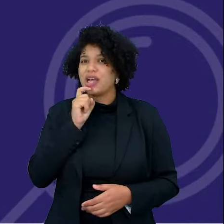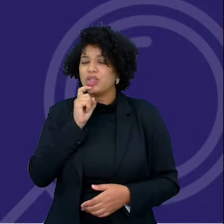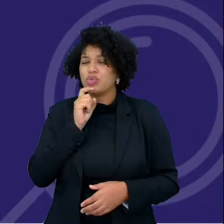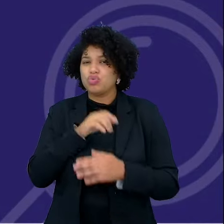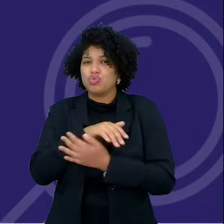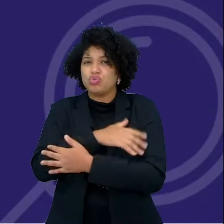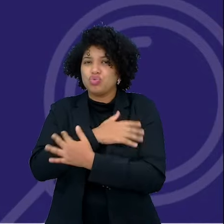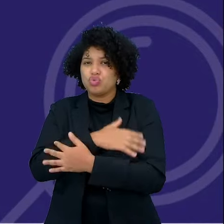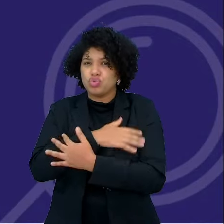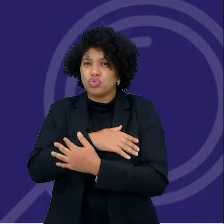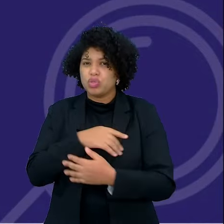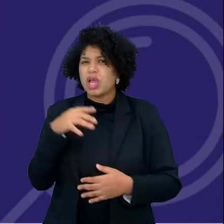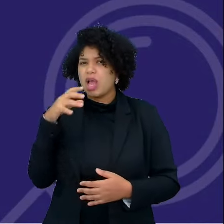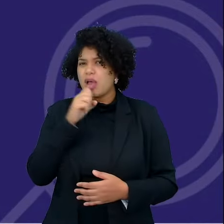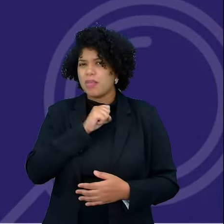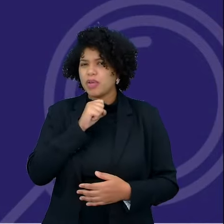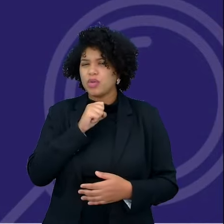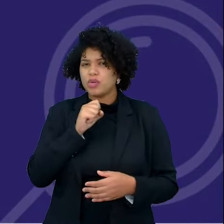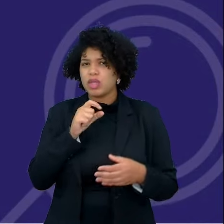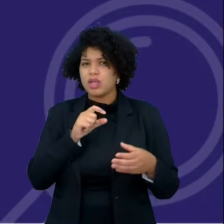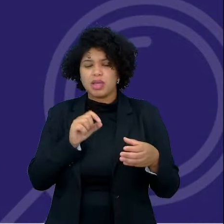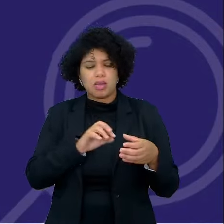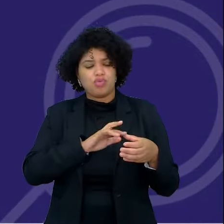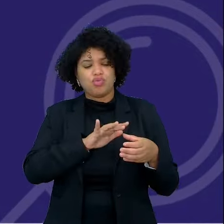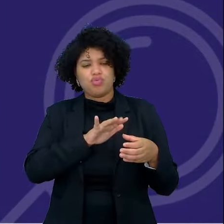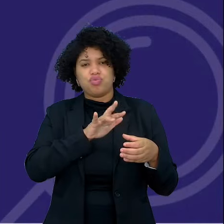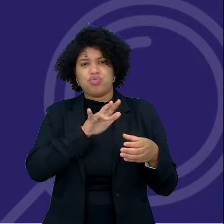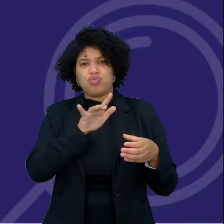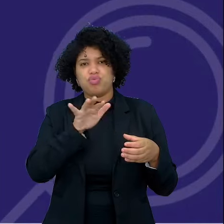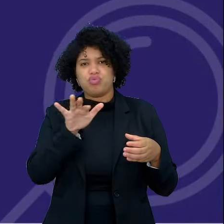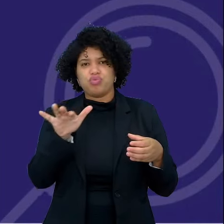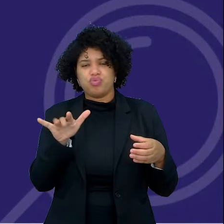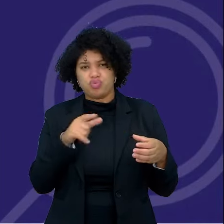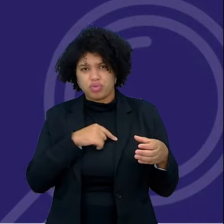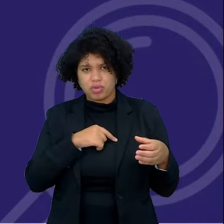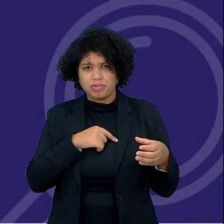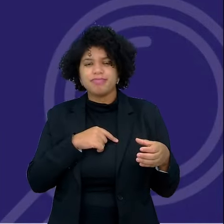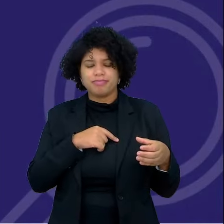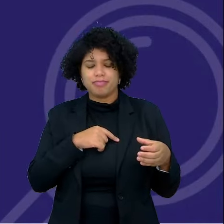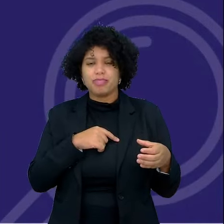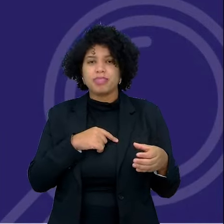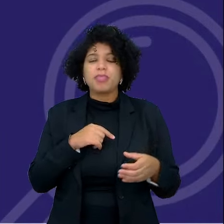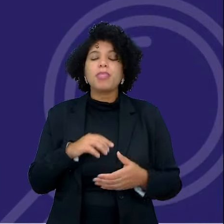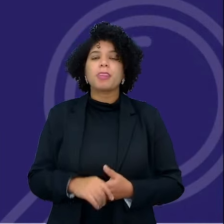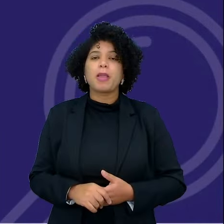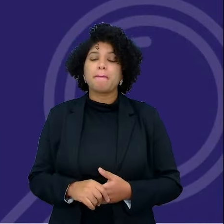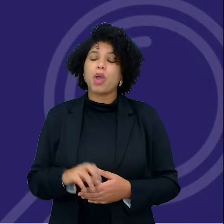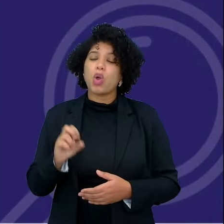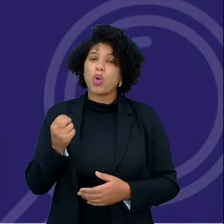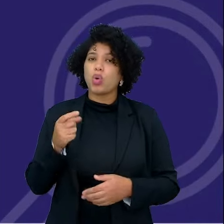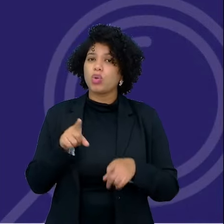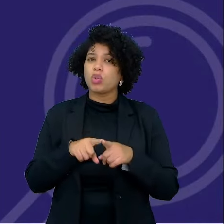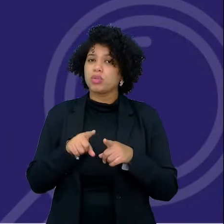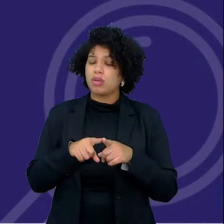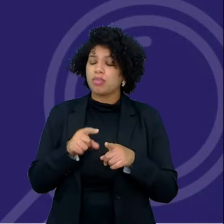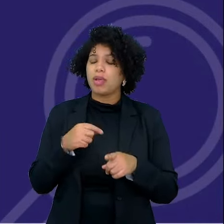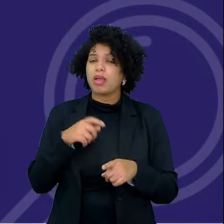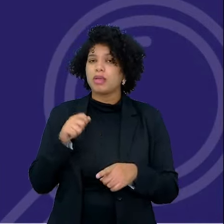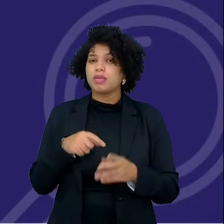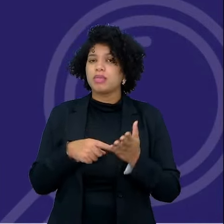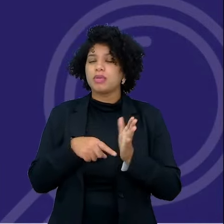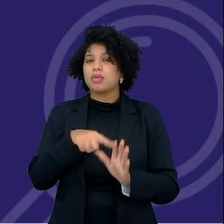quando ele está na geladeira ou fora da geladeira. E você pode trabalhar com os